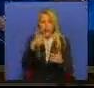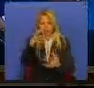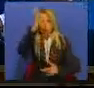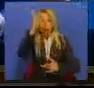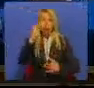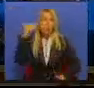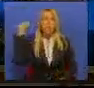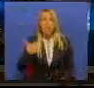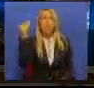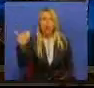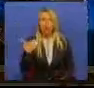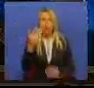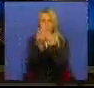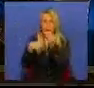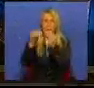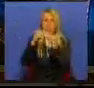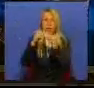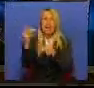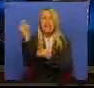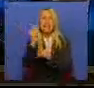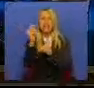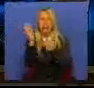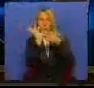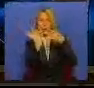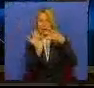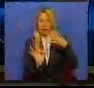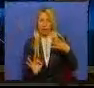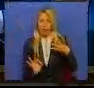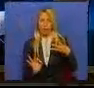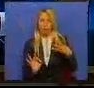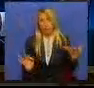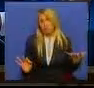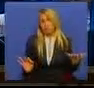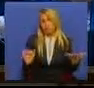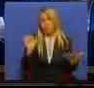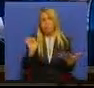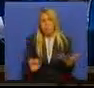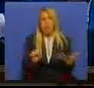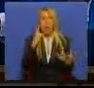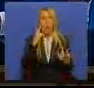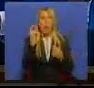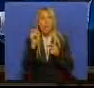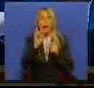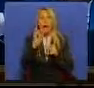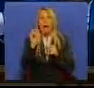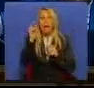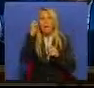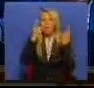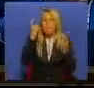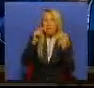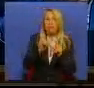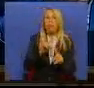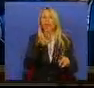de acrescentar um terceiro critério. Seja com uma ponderação absoluta ou com uma ponderação